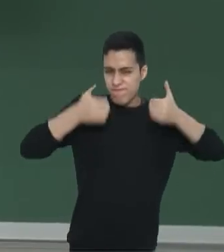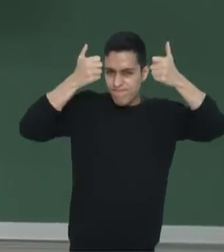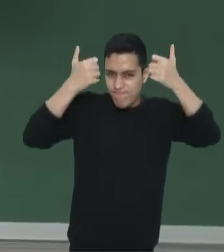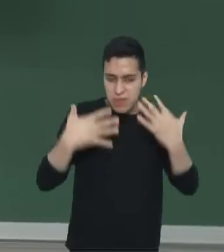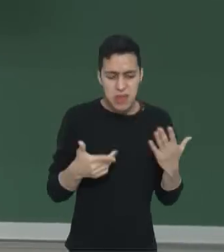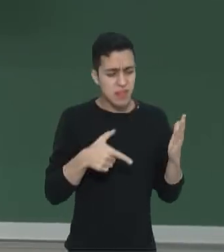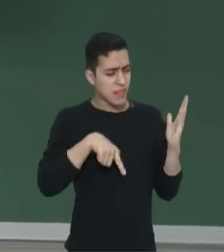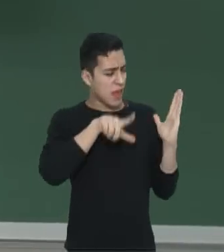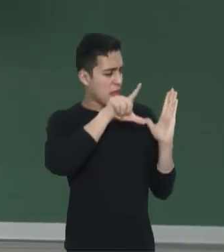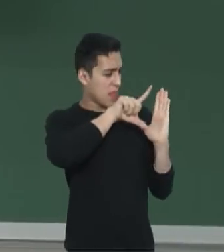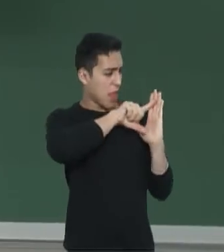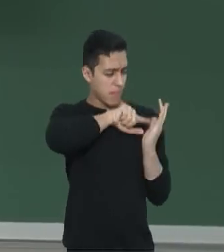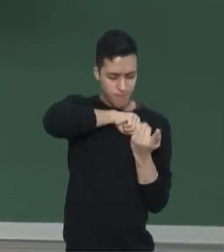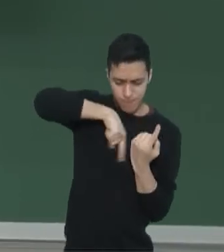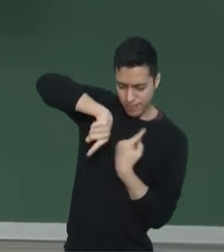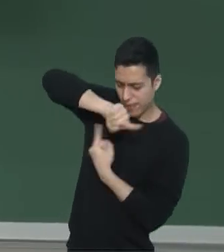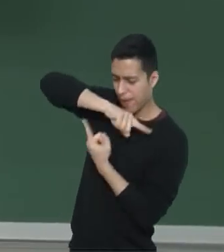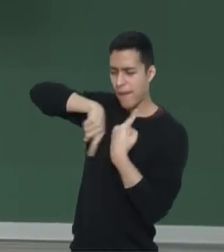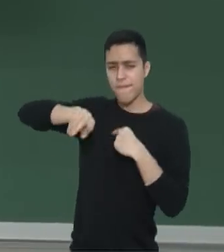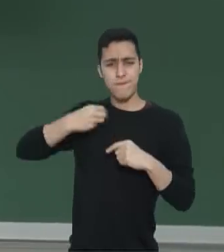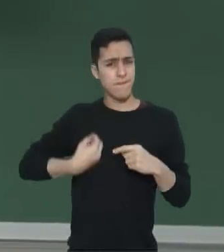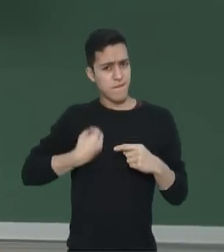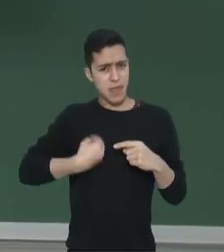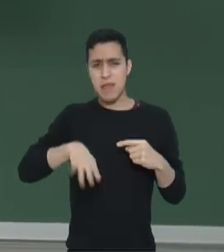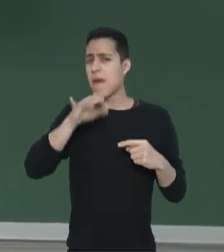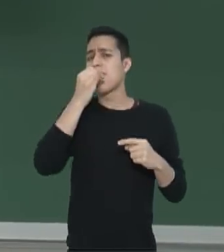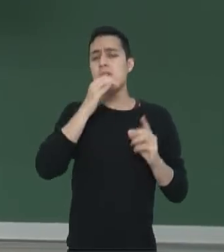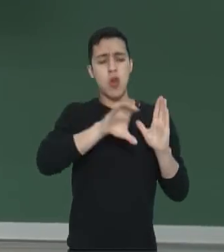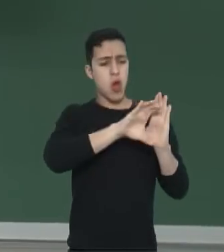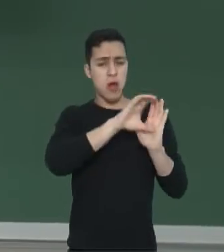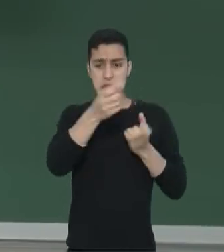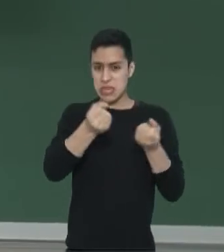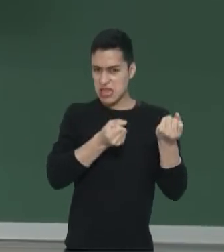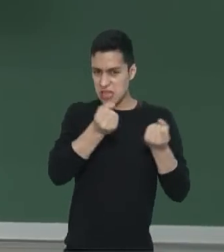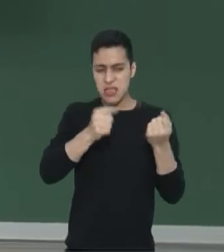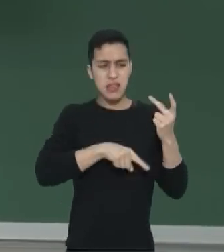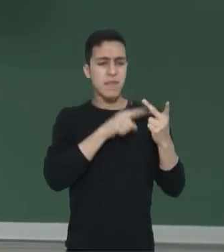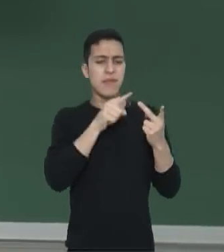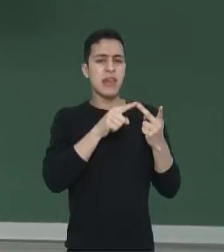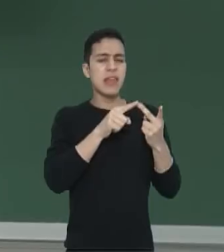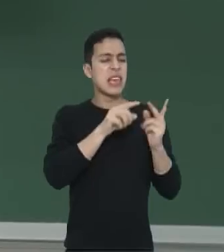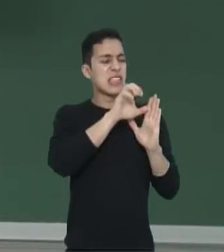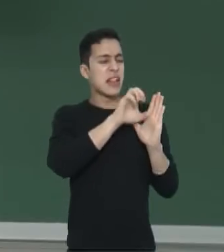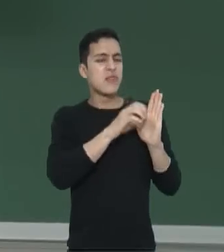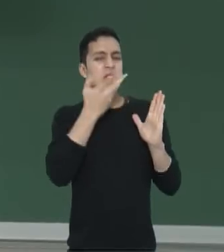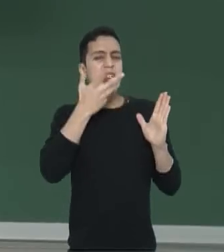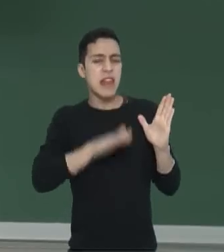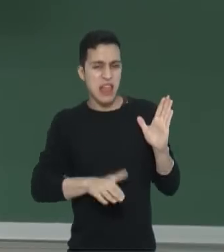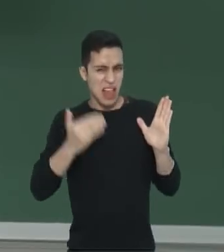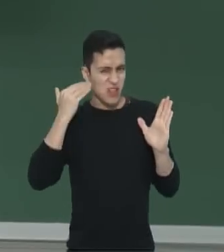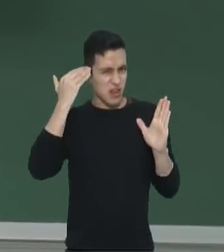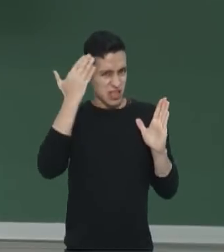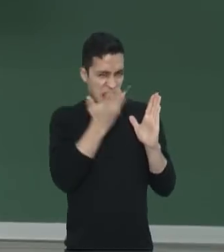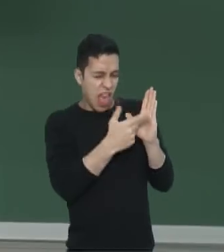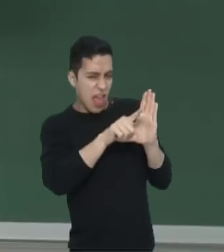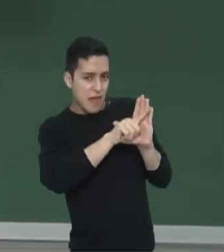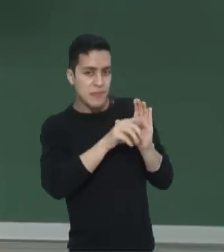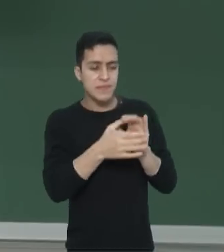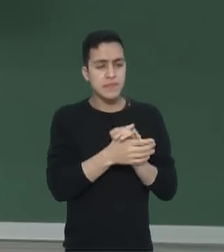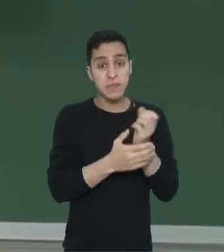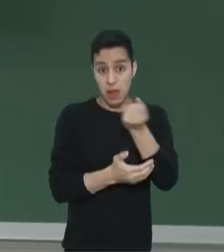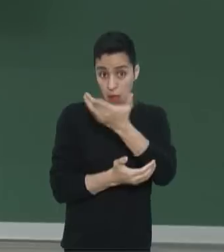nos cercam. Por exemplo, o Código de Trânsito, o Estatuto da Criança e do Adolescente. Algumas leis são